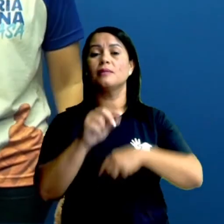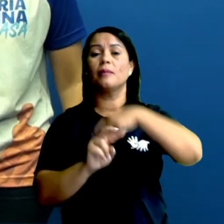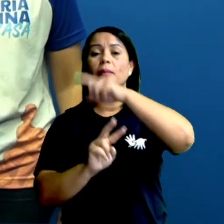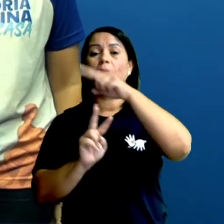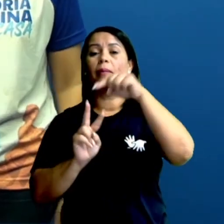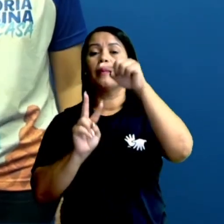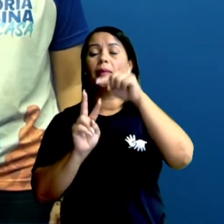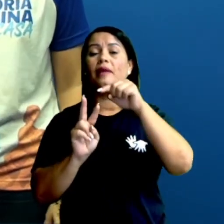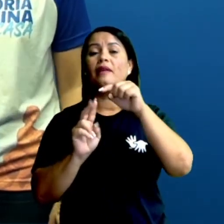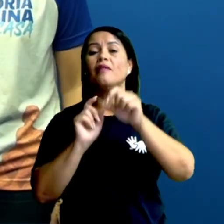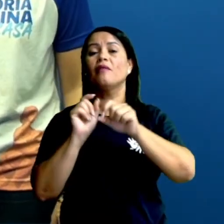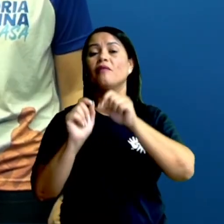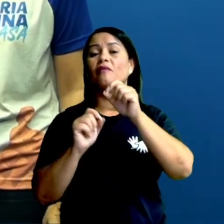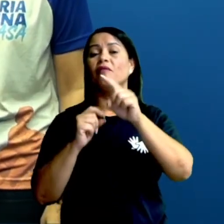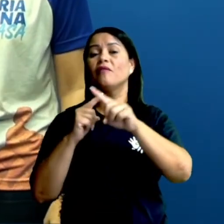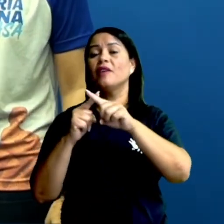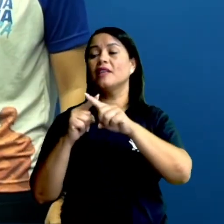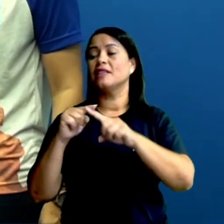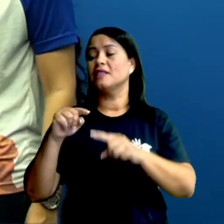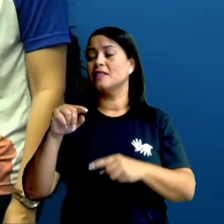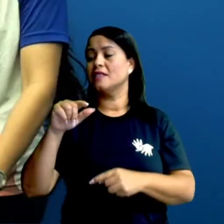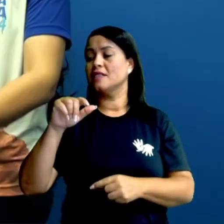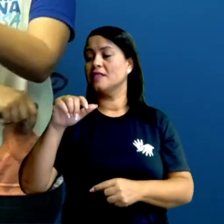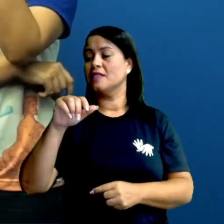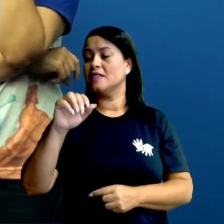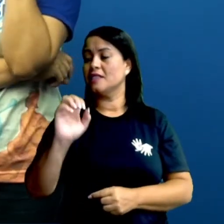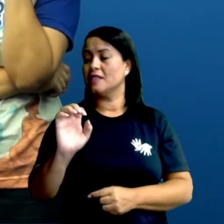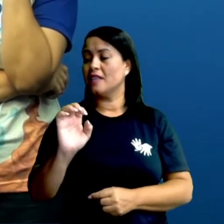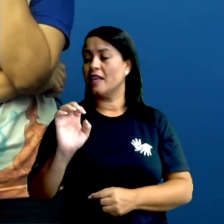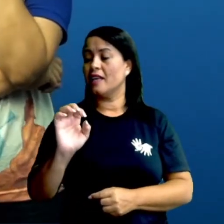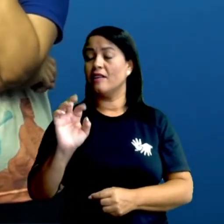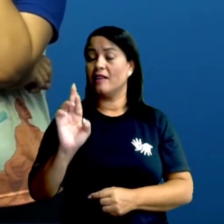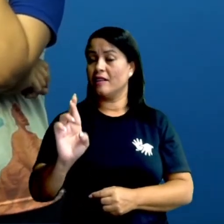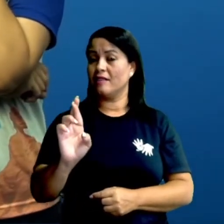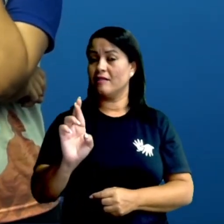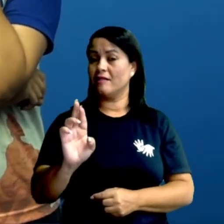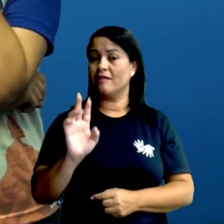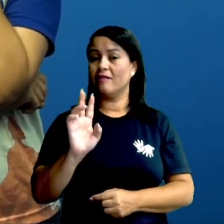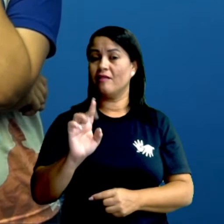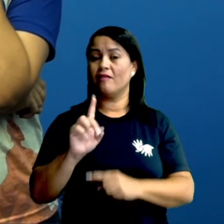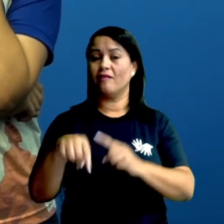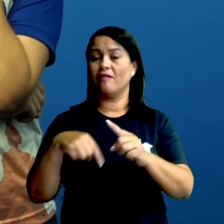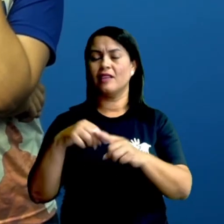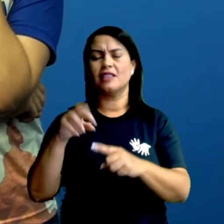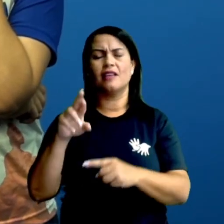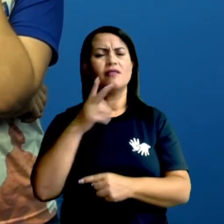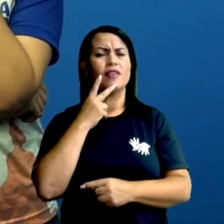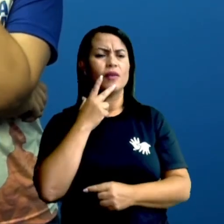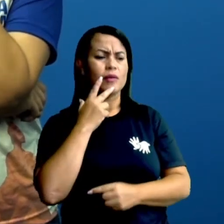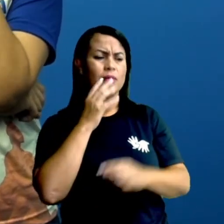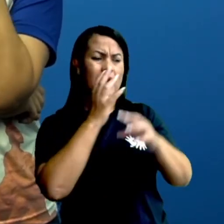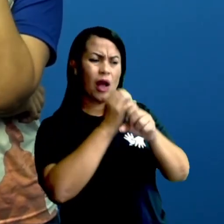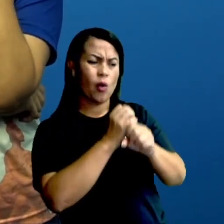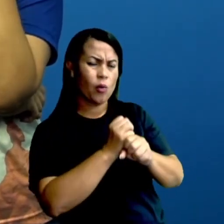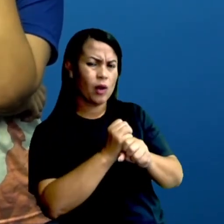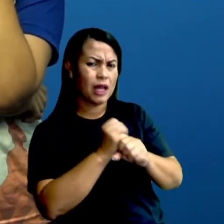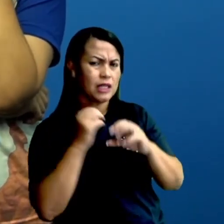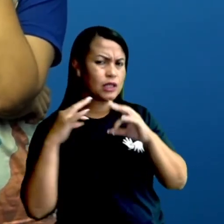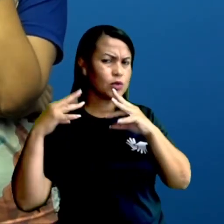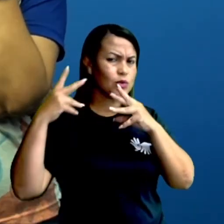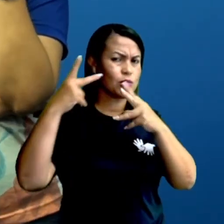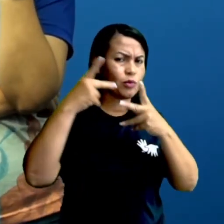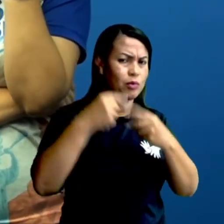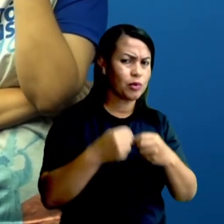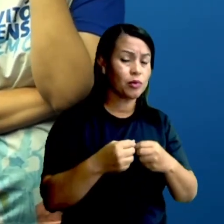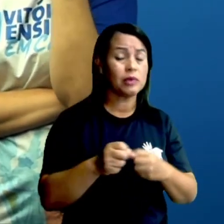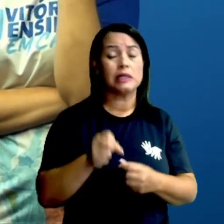vezes R, tá certo? Ô professora, a senhora não disse que para calcular o perímetro seria a soma de todos os